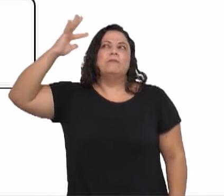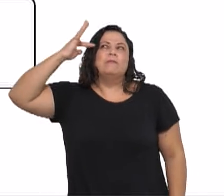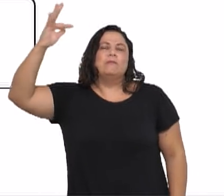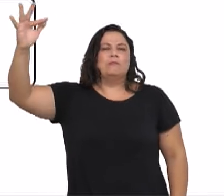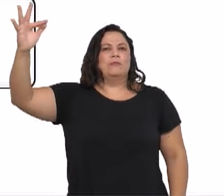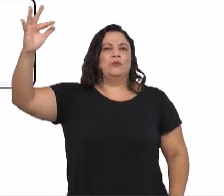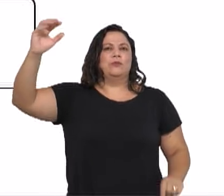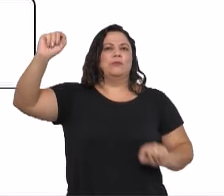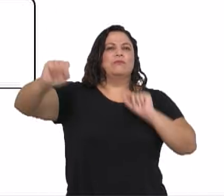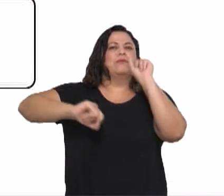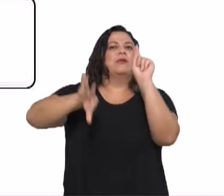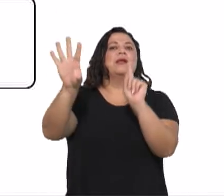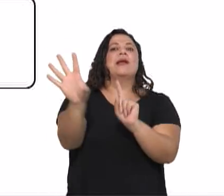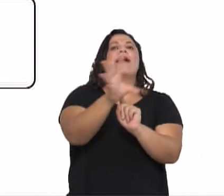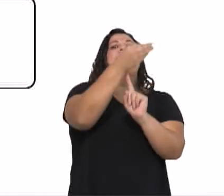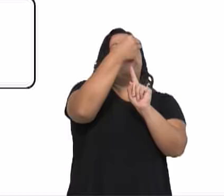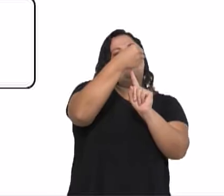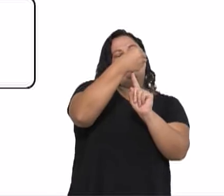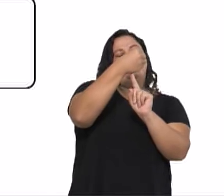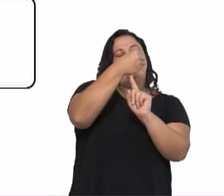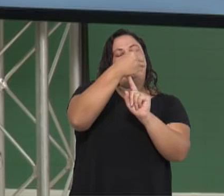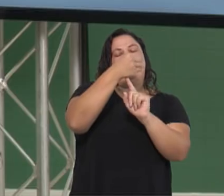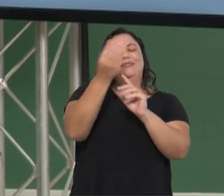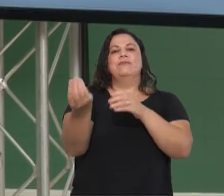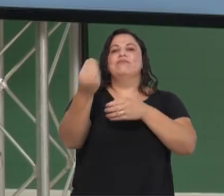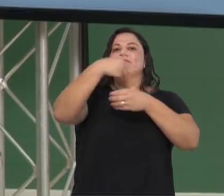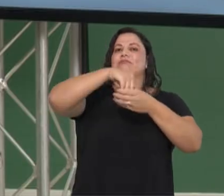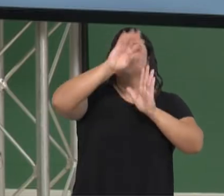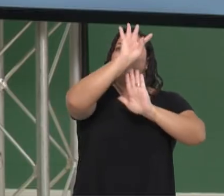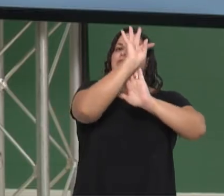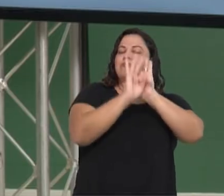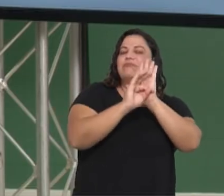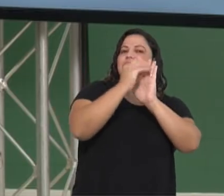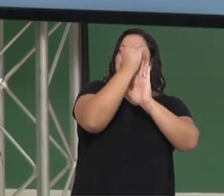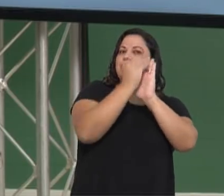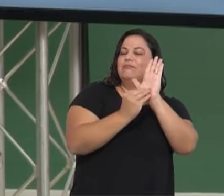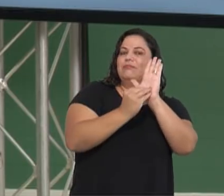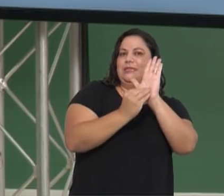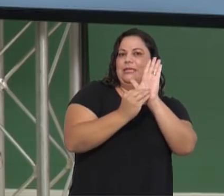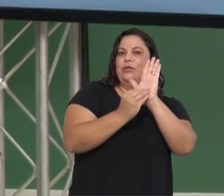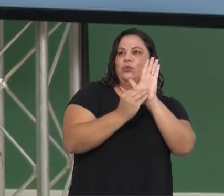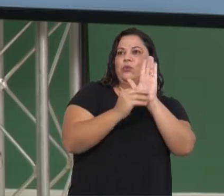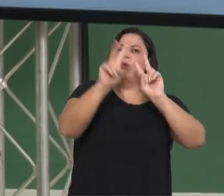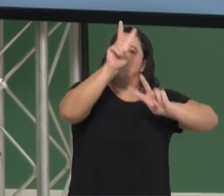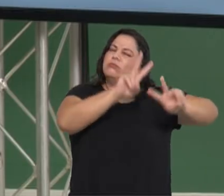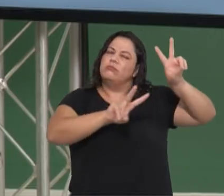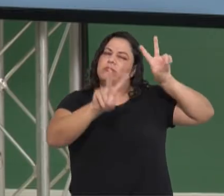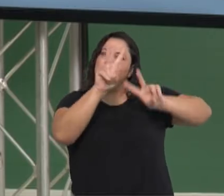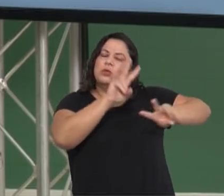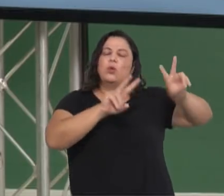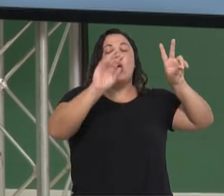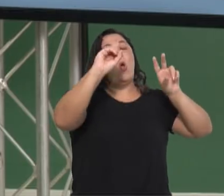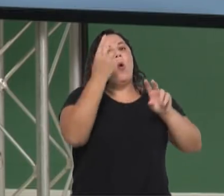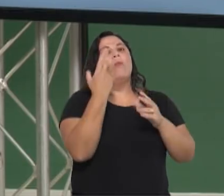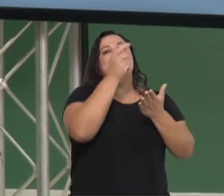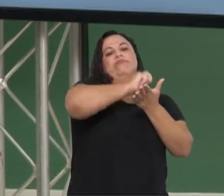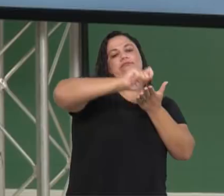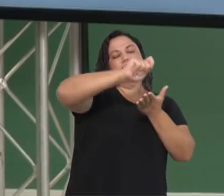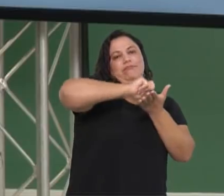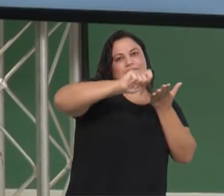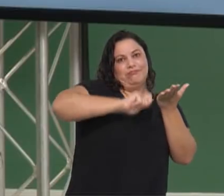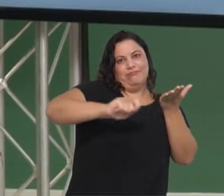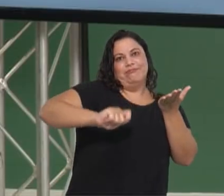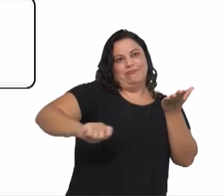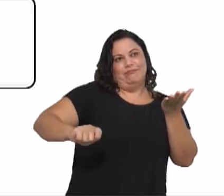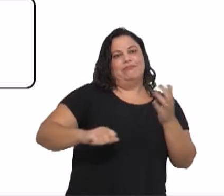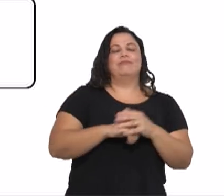da arte por meio do texto, seja o texto visual ou o texto escrito, né, o texto verbal. Nós trabalhamos